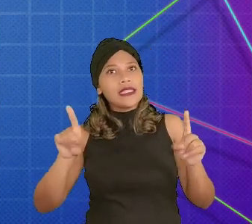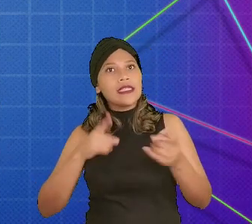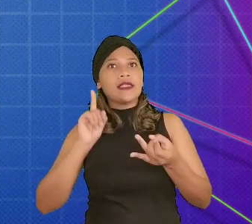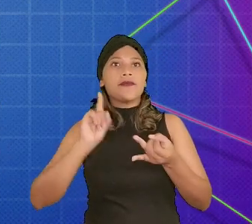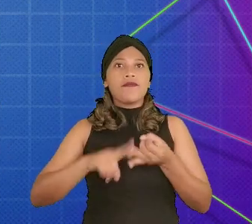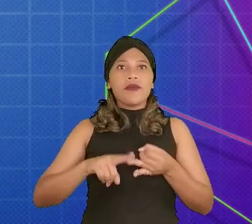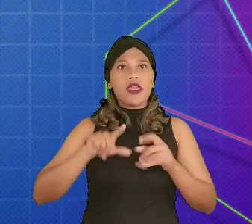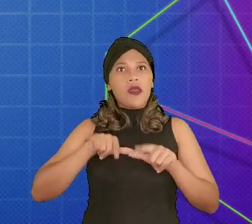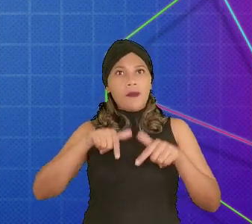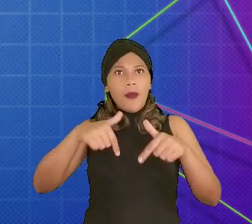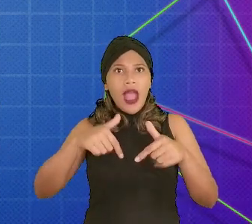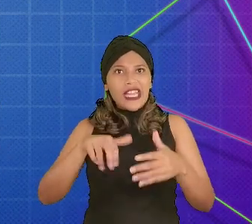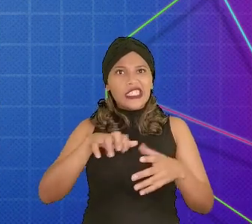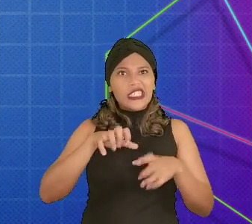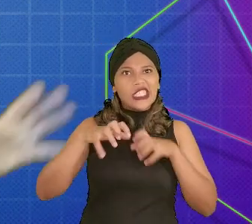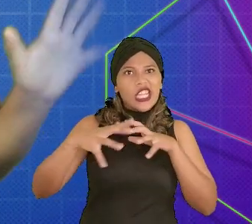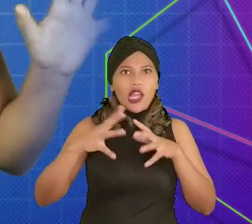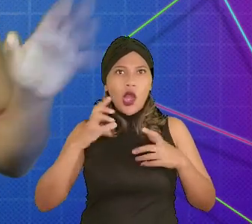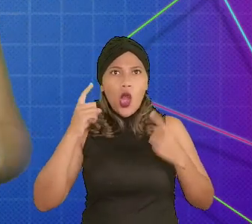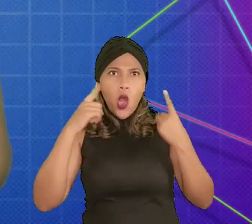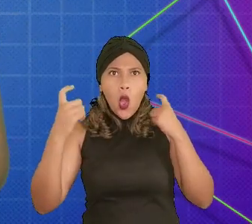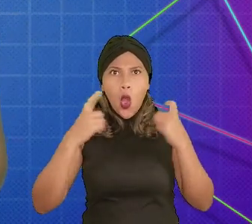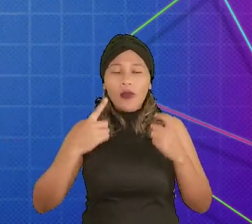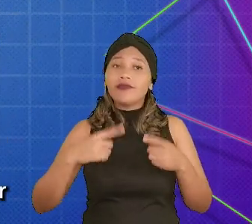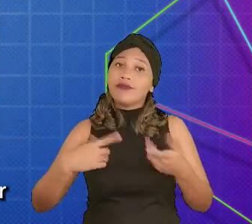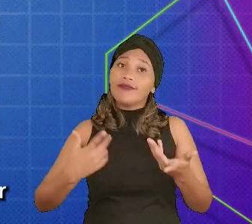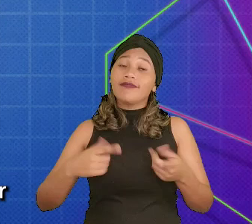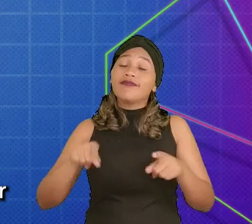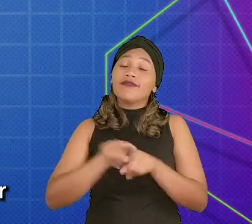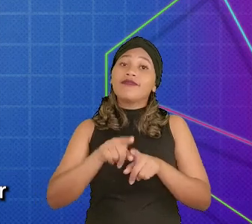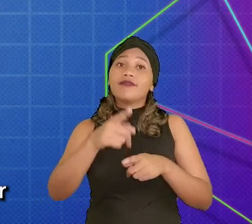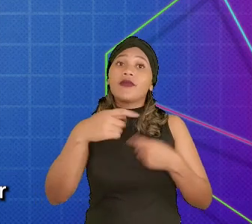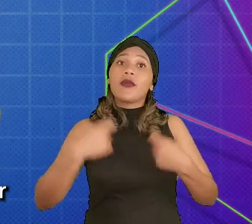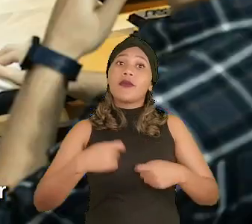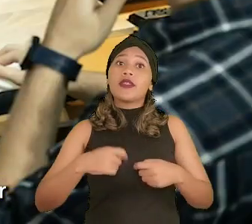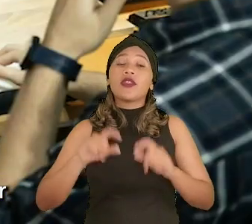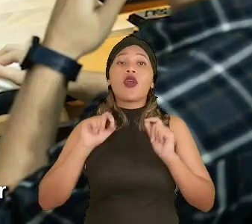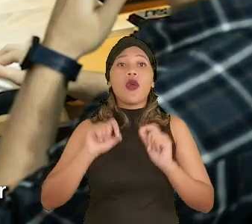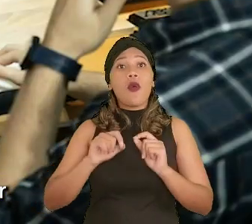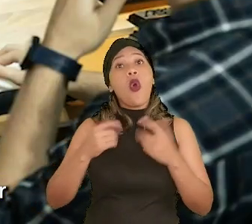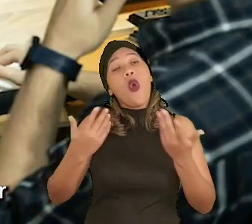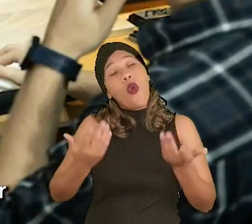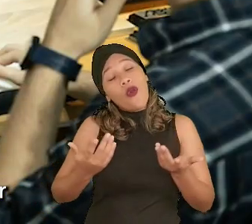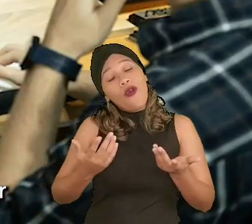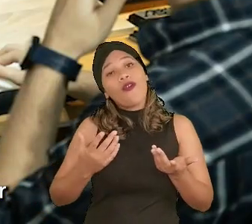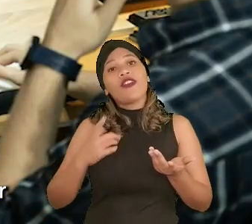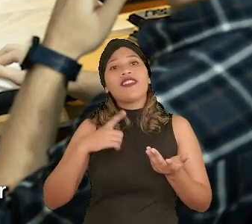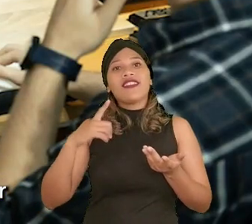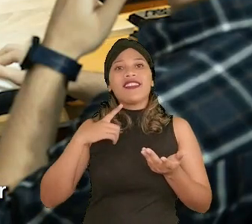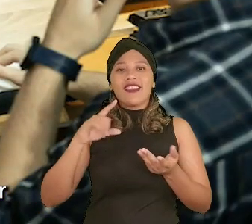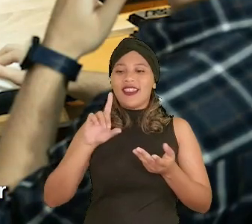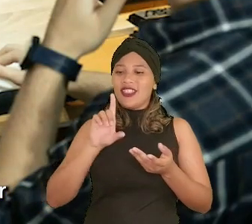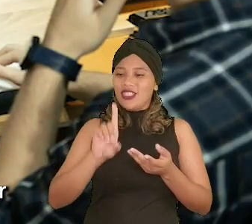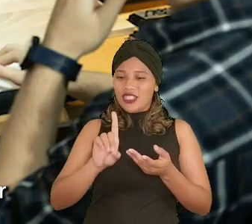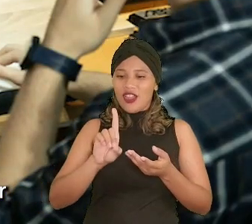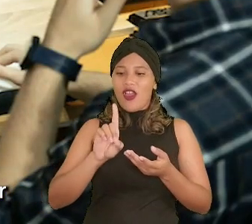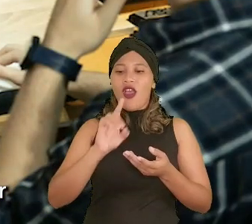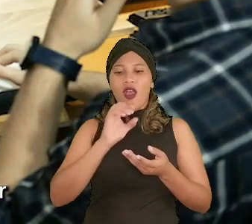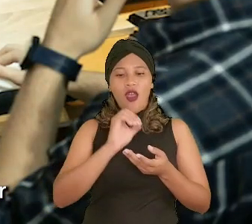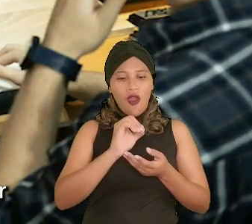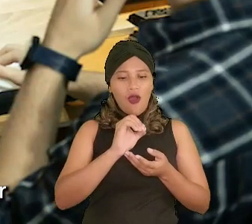trilha sonora, os efeitos de áudio e etc. Você irá precisar de um DAW, ou Digital